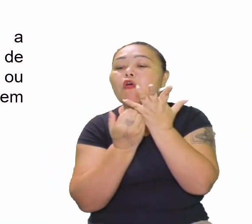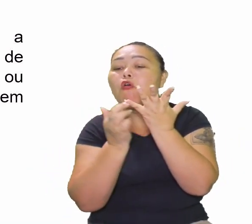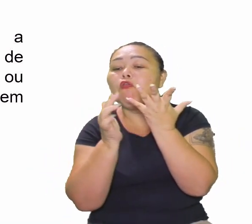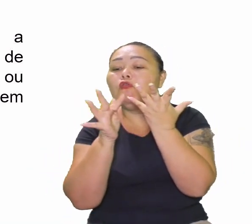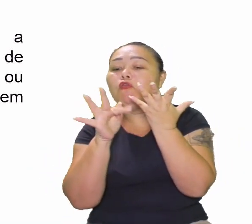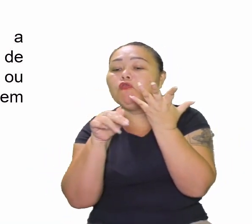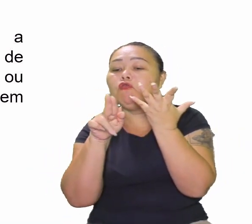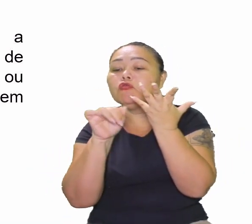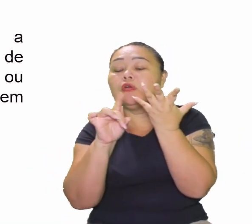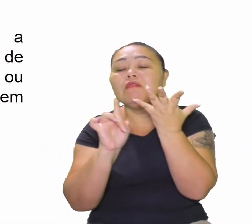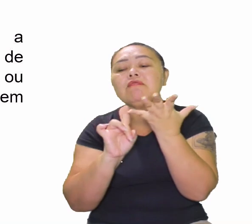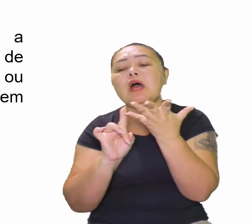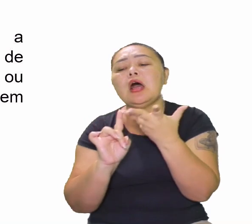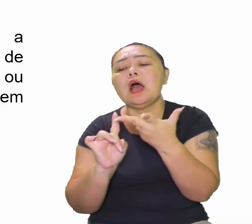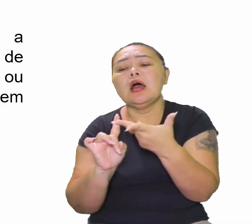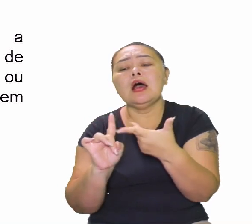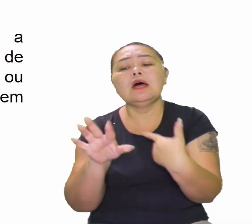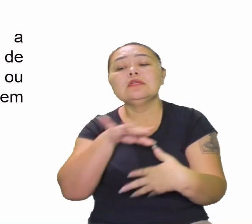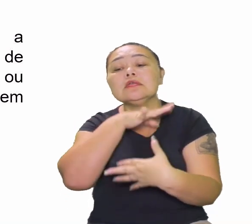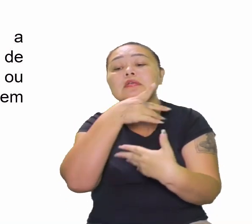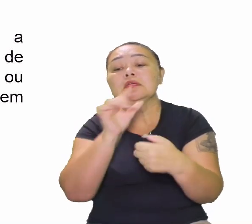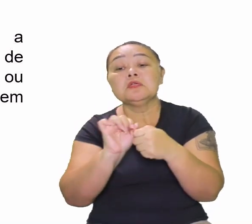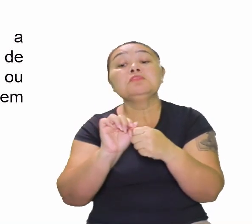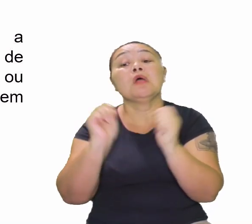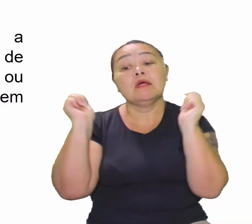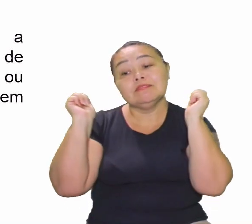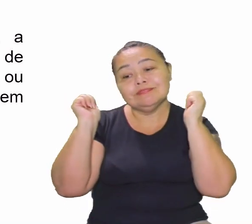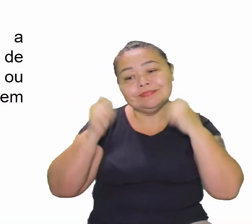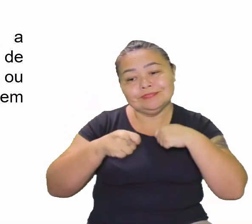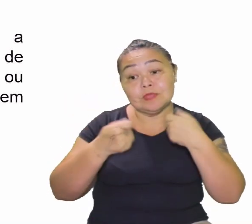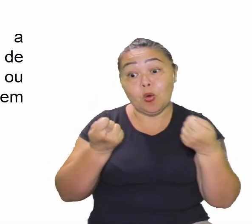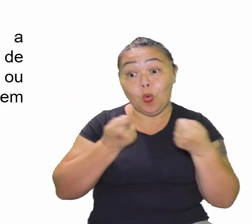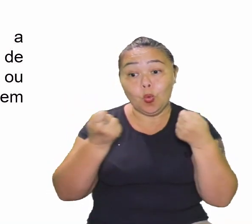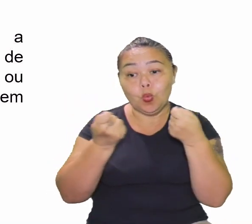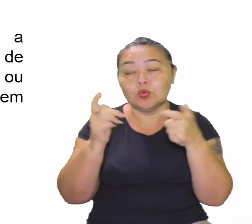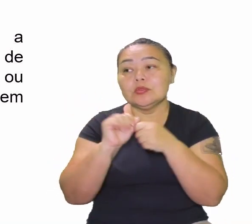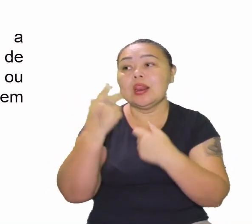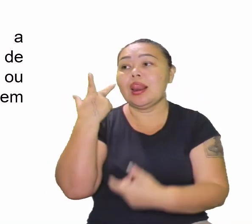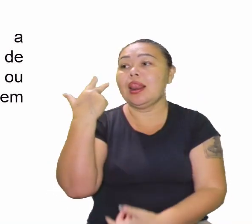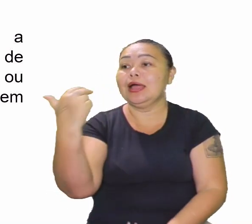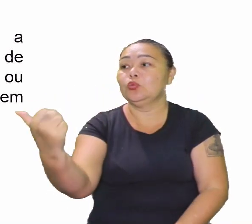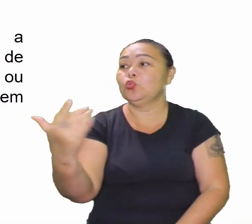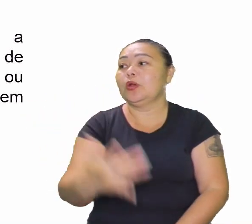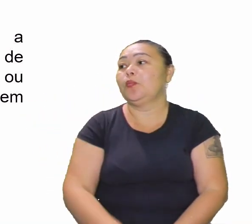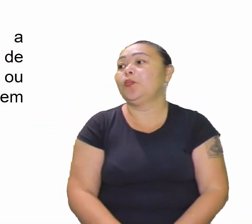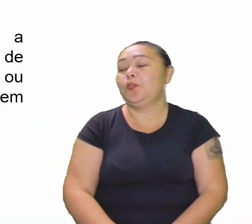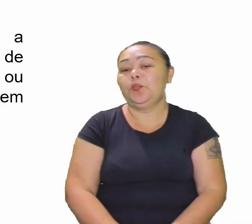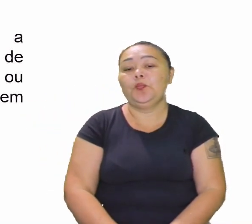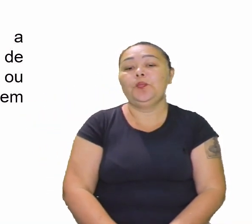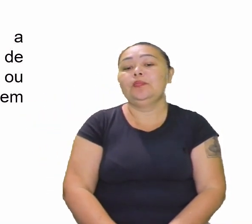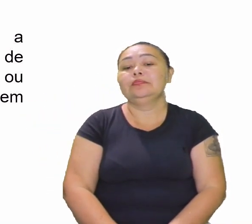vários organismos, vários animais que podem estar fazendo esse controle natural, tá?